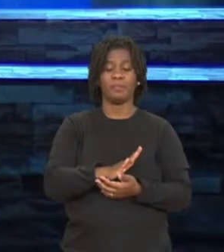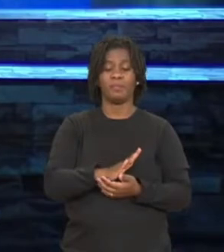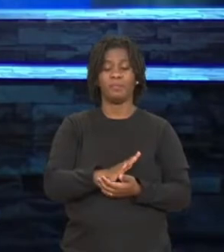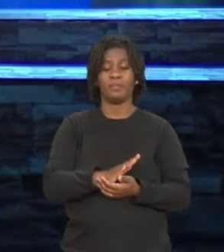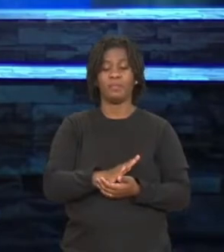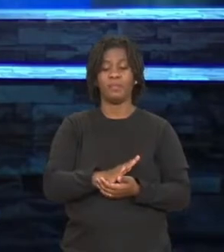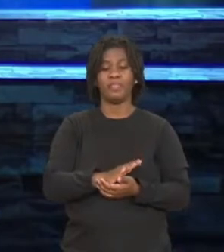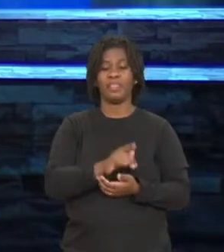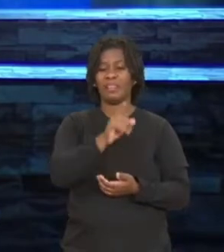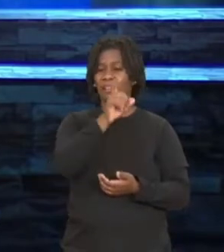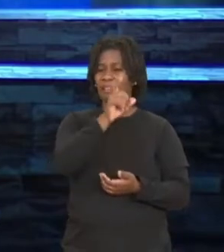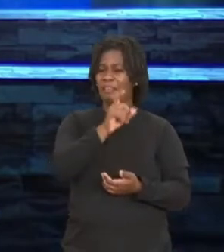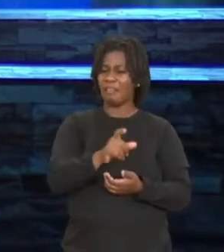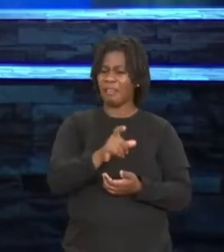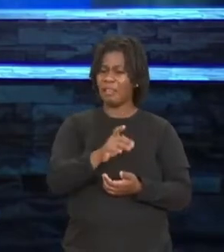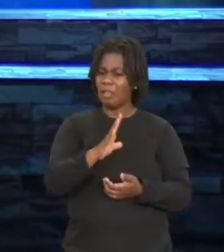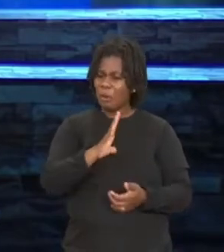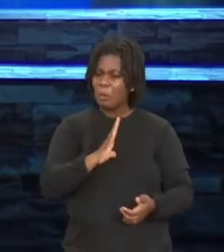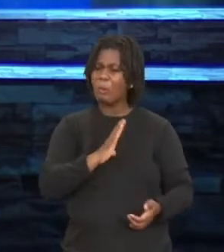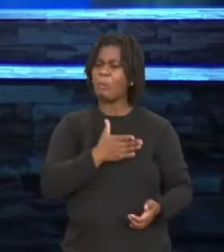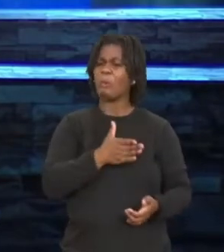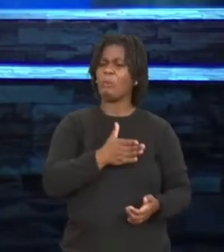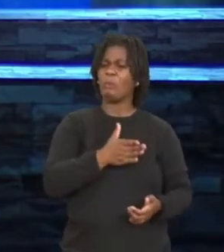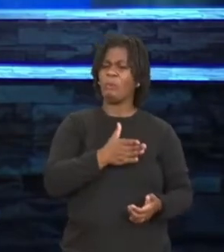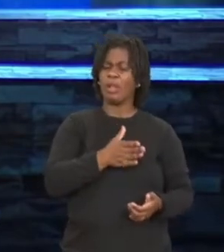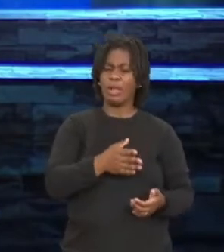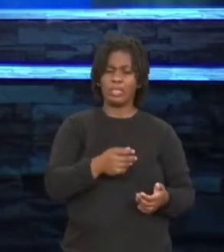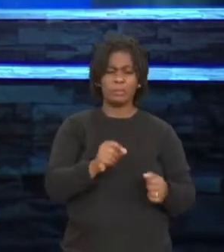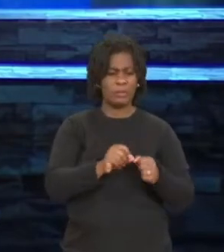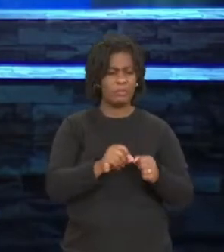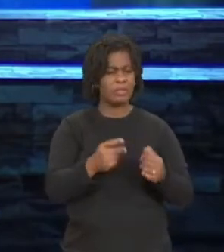com atrevimento, com ousadia para o erro.